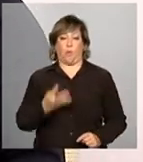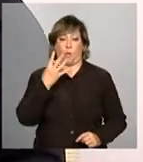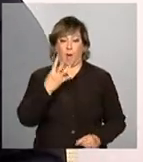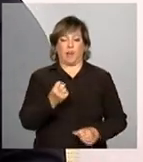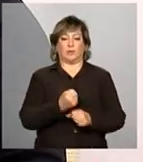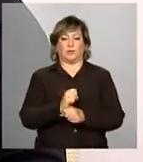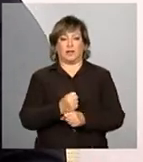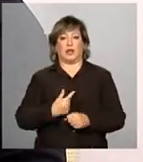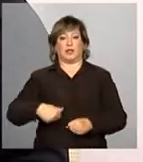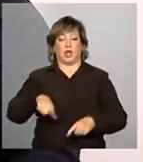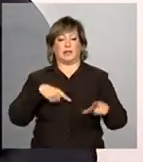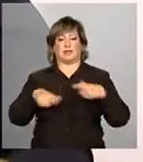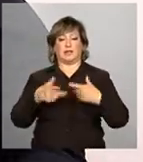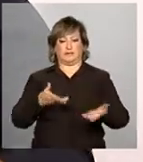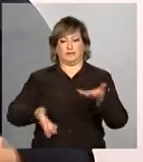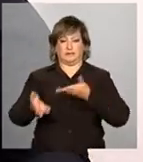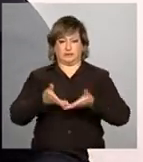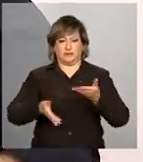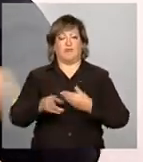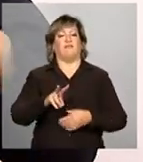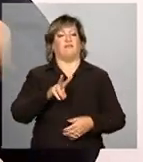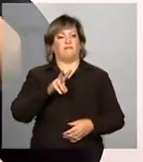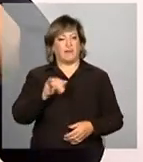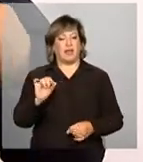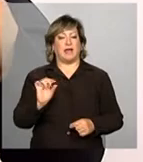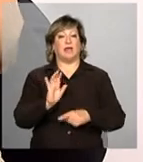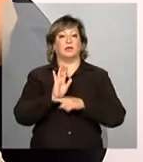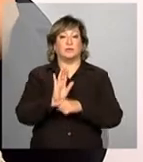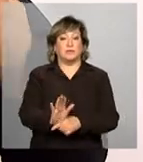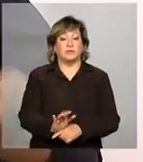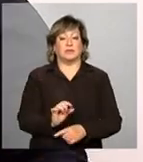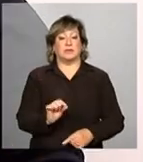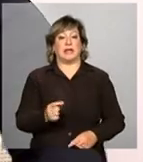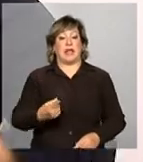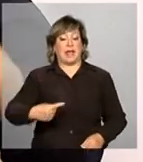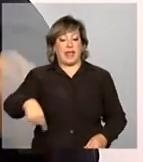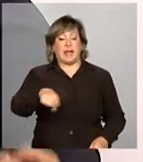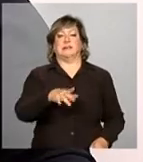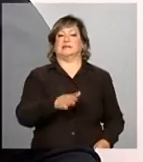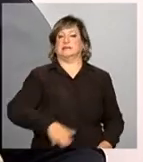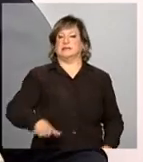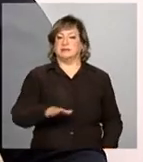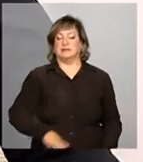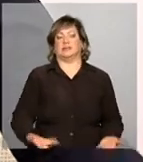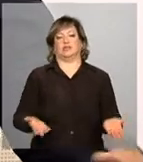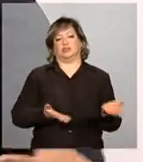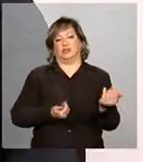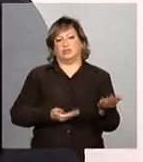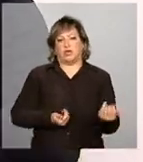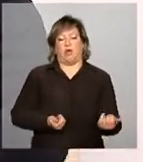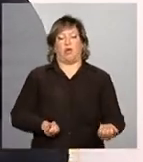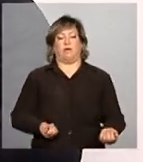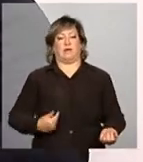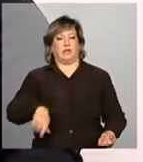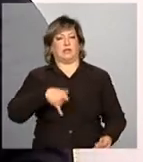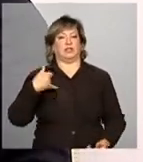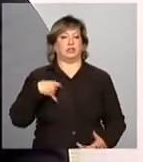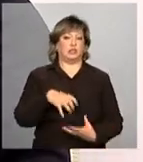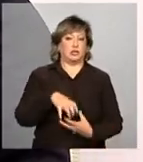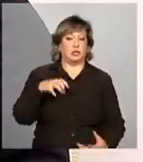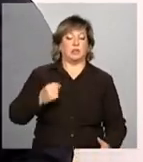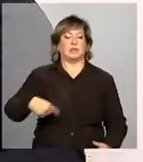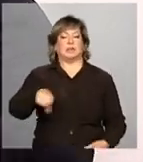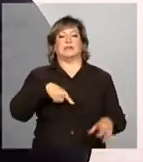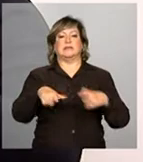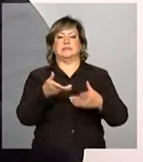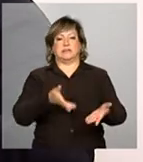anos os nossos serviços de convivência vão atender essa as crianças esses adolescentes e esses idosos e seus